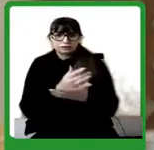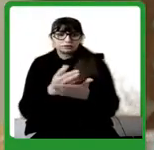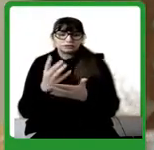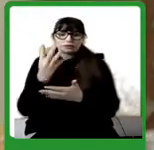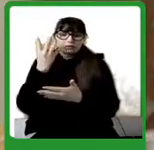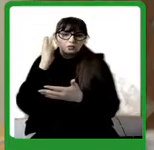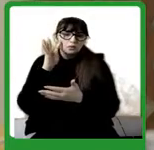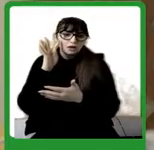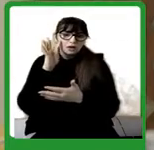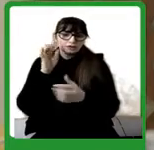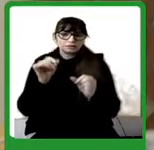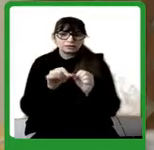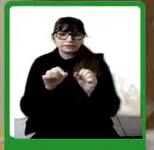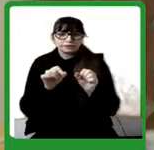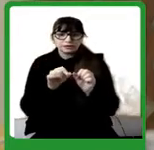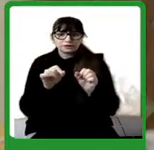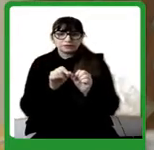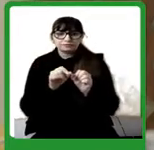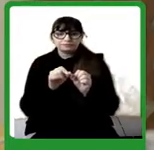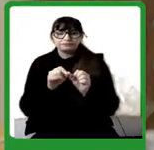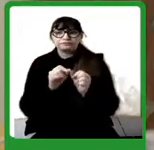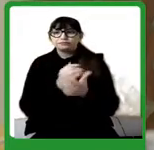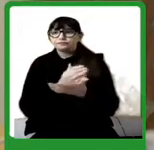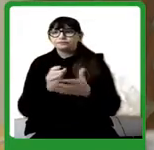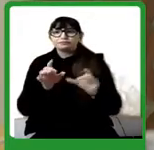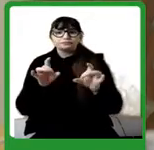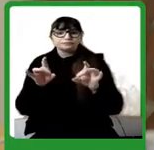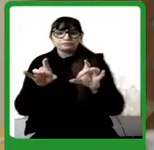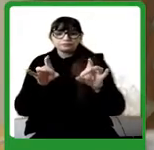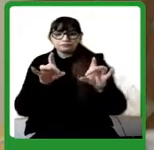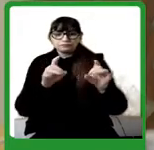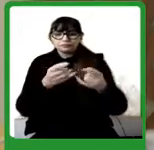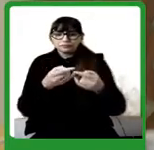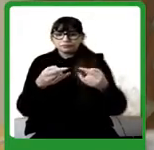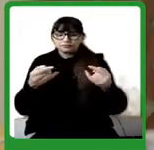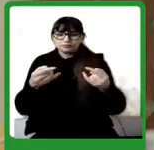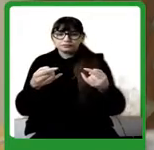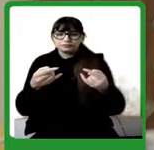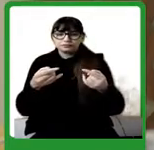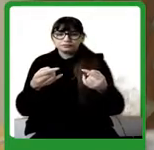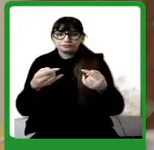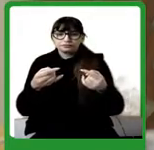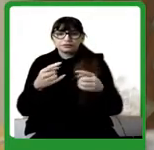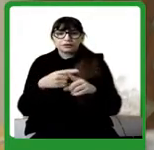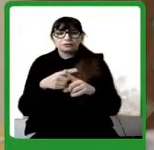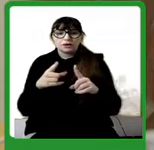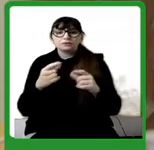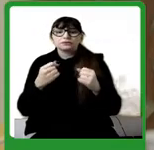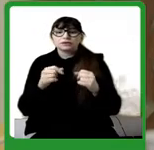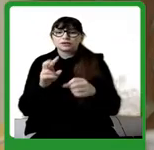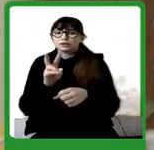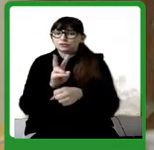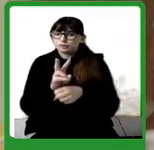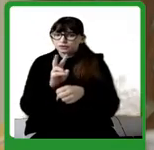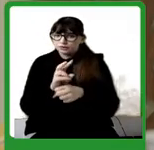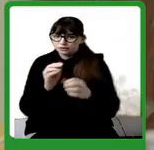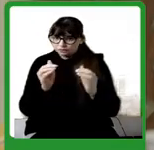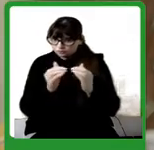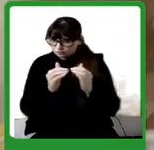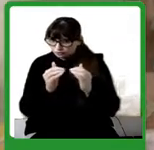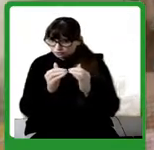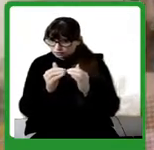fazer a festa dar certo. Tinha gente que começava a vender ingresso, sei lá quanto antes. Então, acho que nós temos que cuidar disso aí. Se tu concorda comigo, comenta aí que eu quero